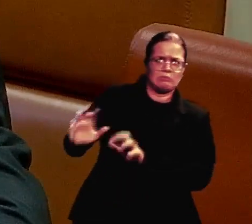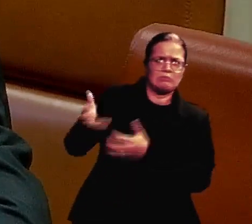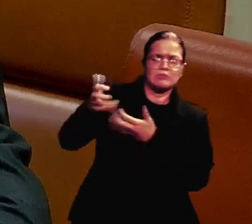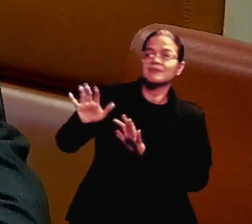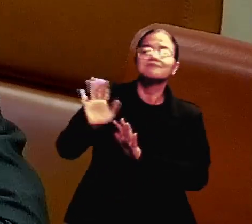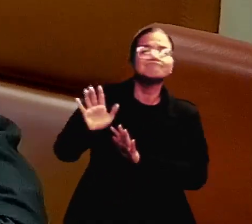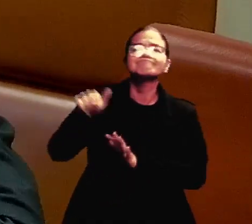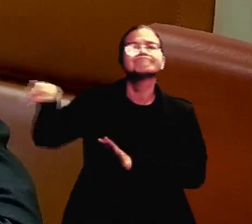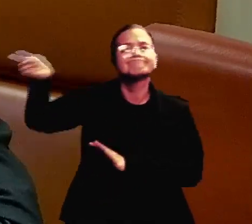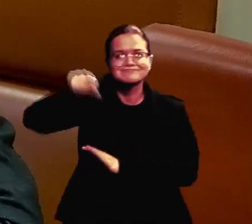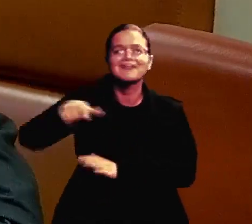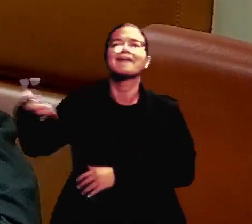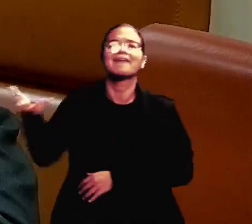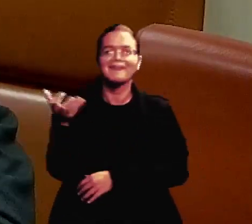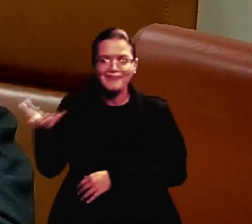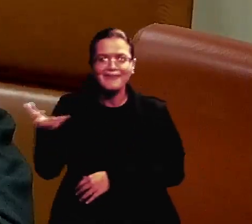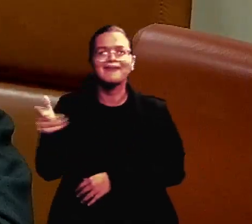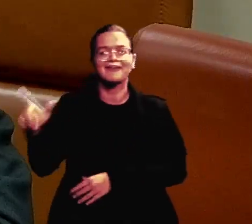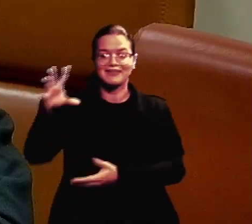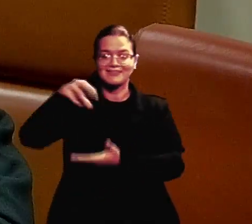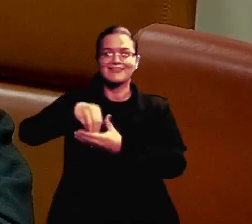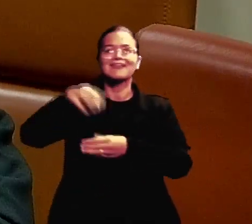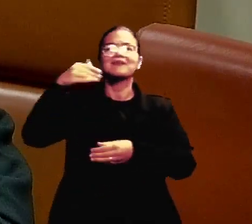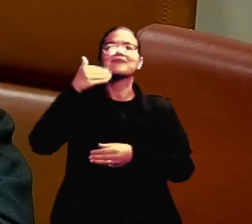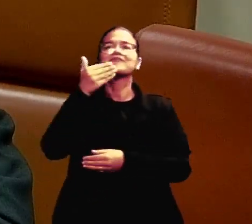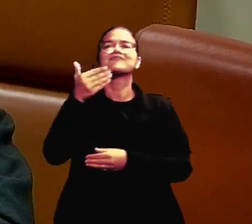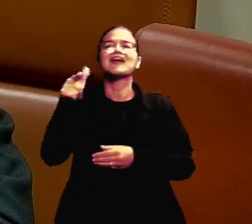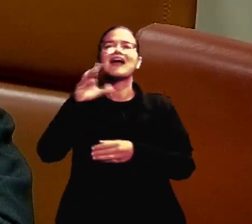concordaria. Aqueles que ficam na porta do cais,